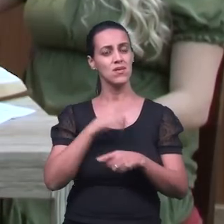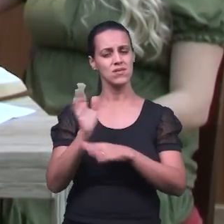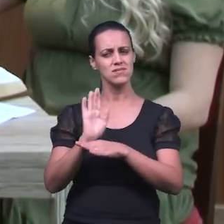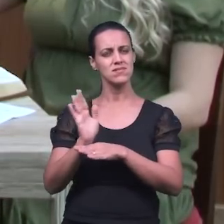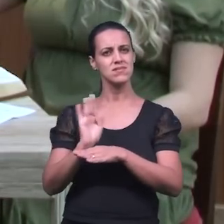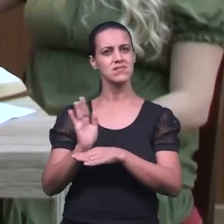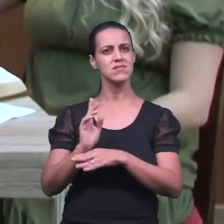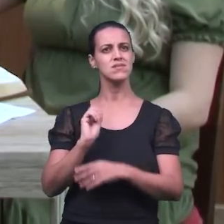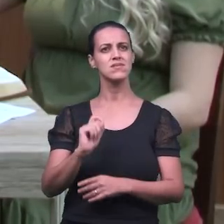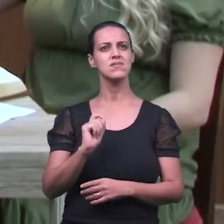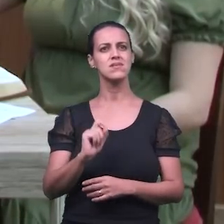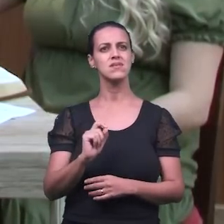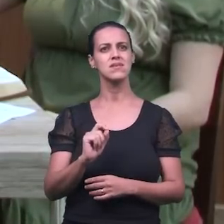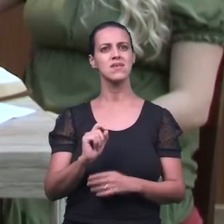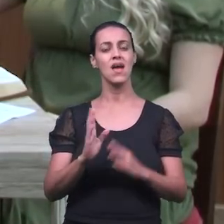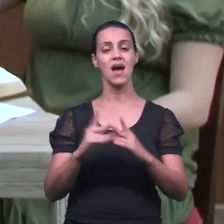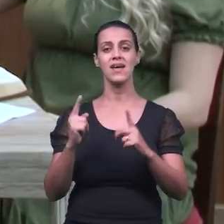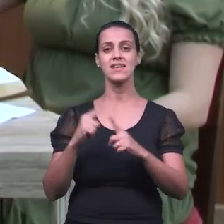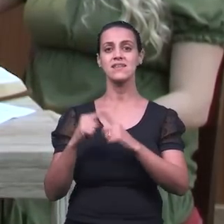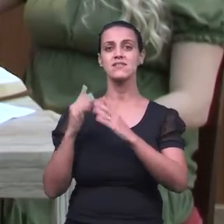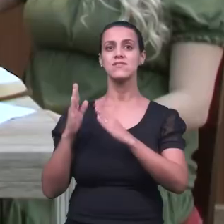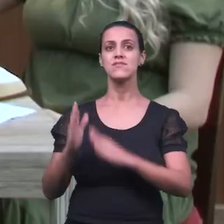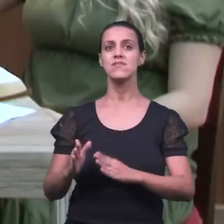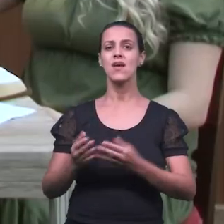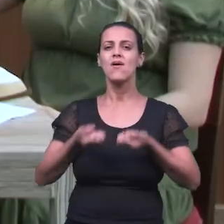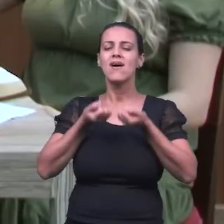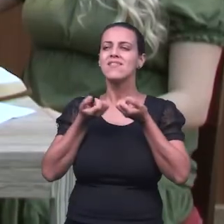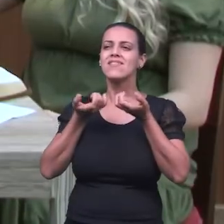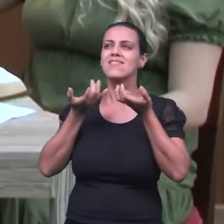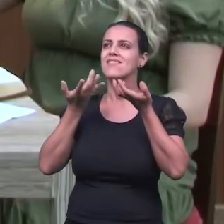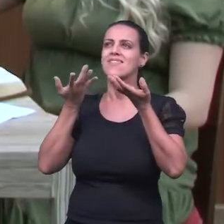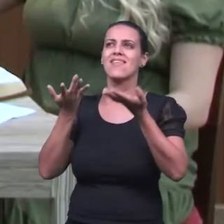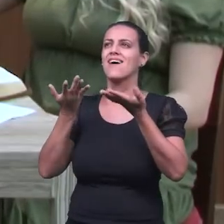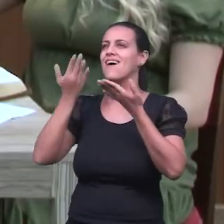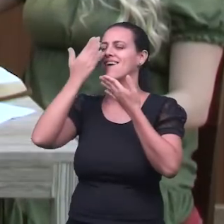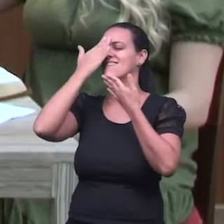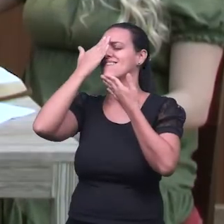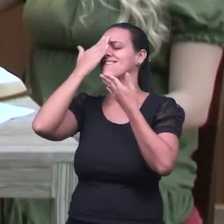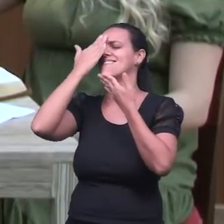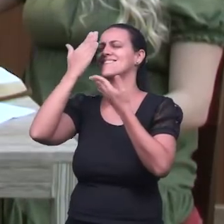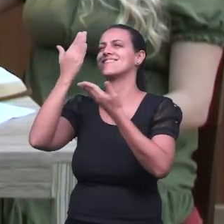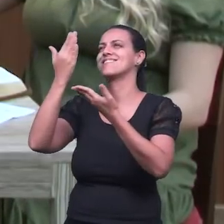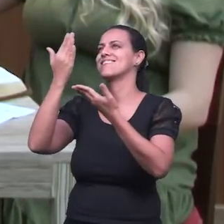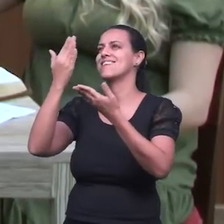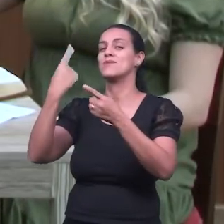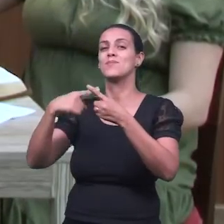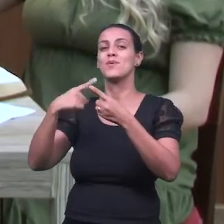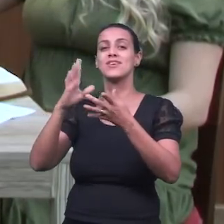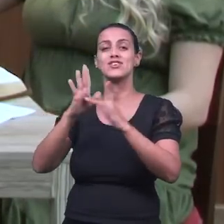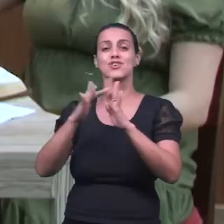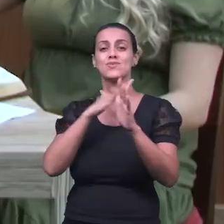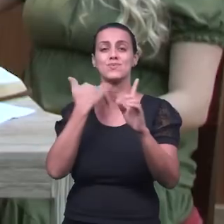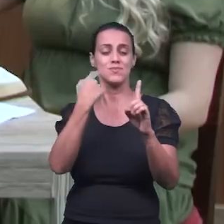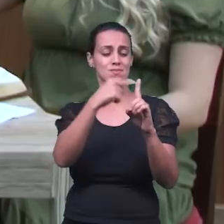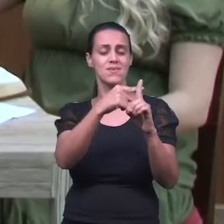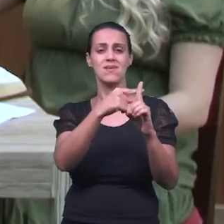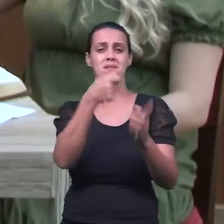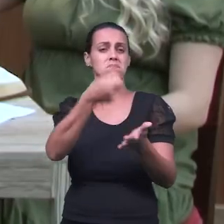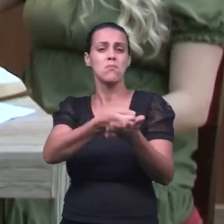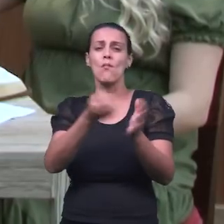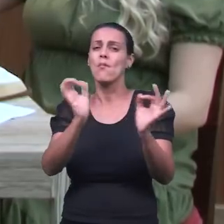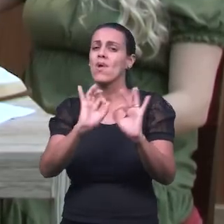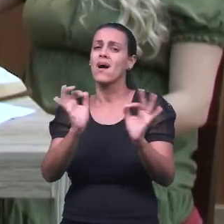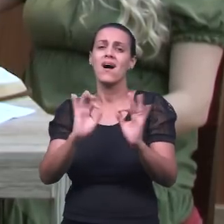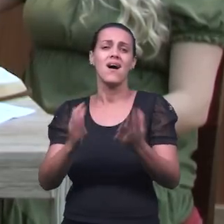senhora Arminda, é justamente isso. A igreja fiel, ela declara a sua gratidão por esse ato do Senhor Jesus na cruz, que é impagável